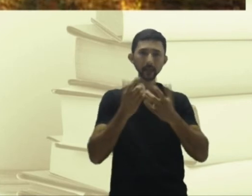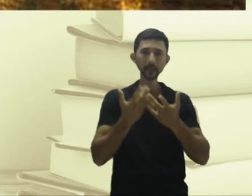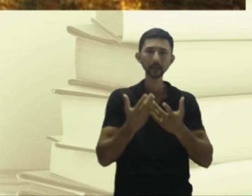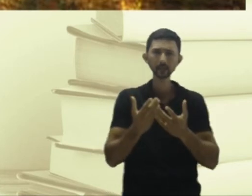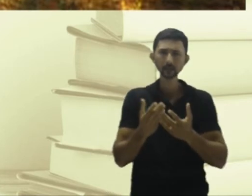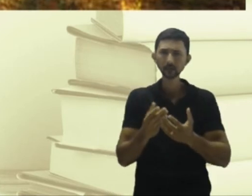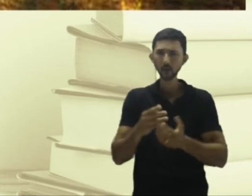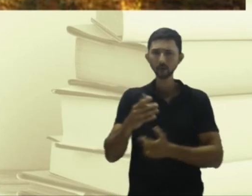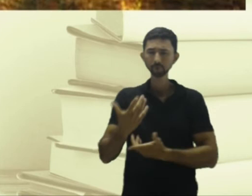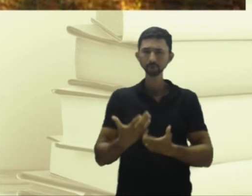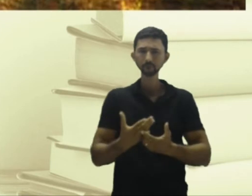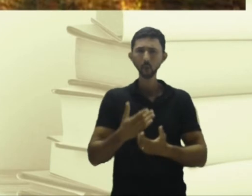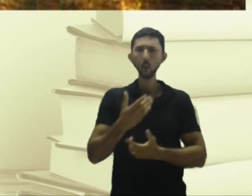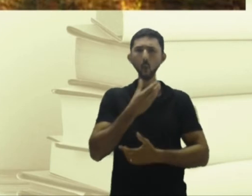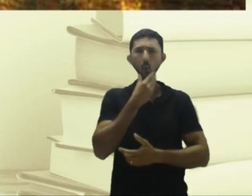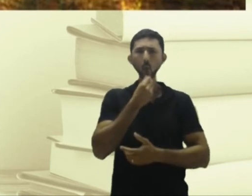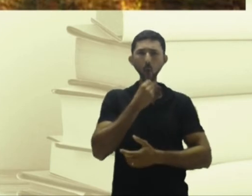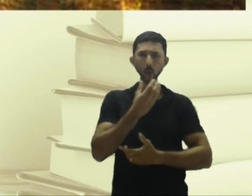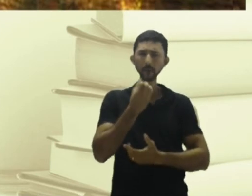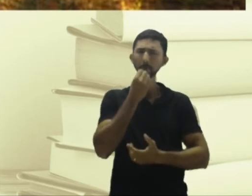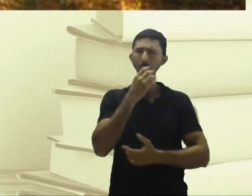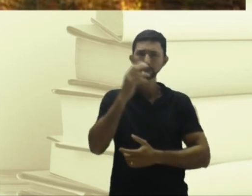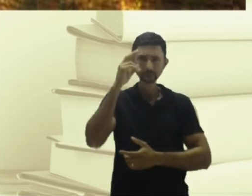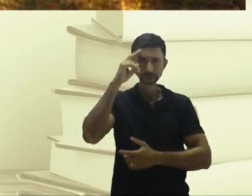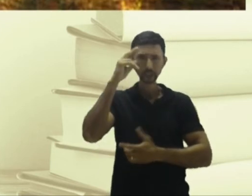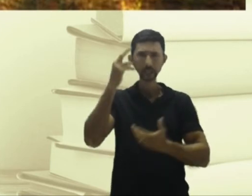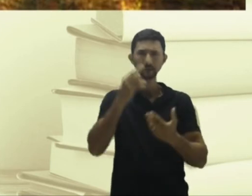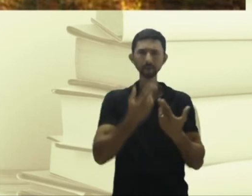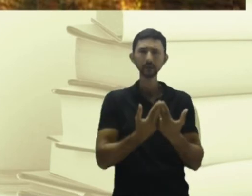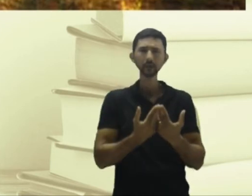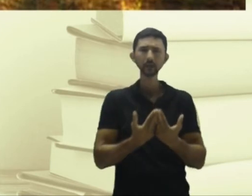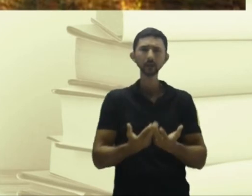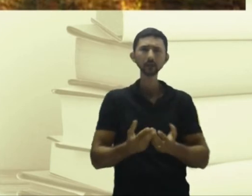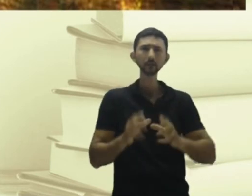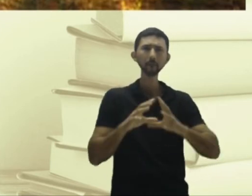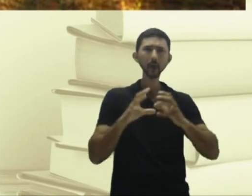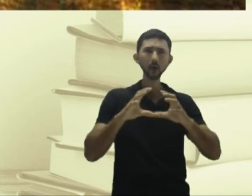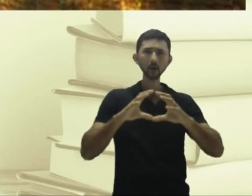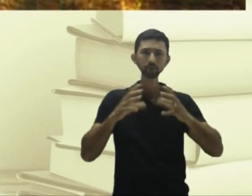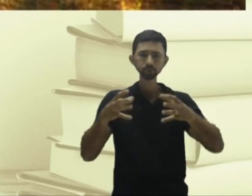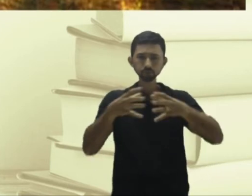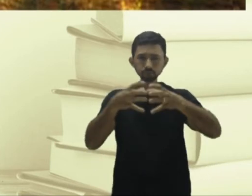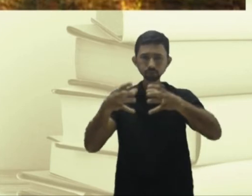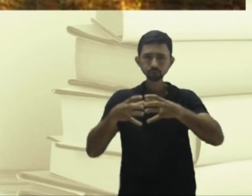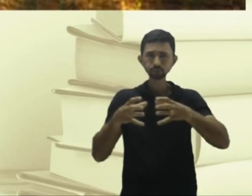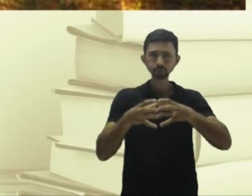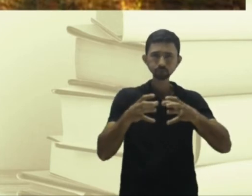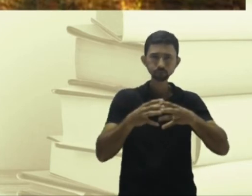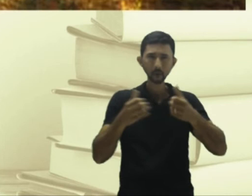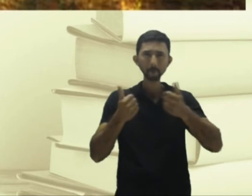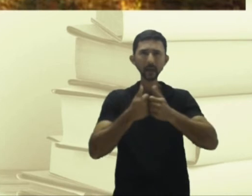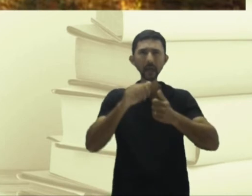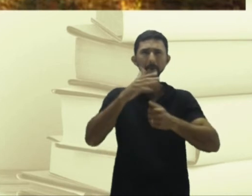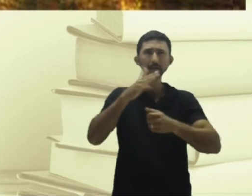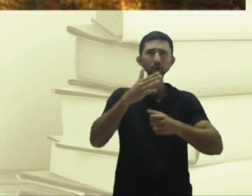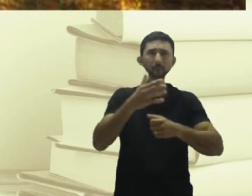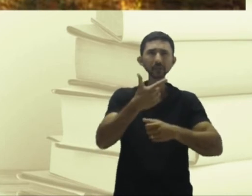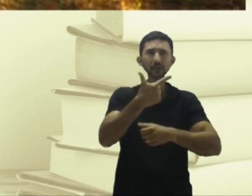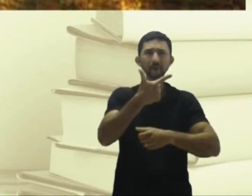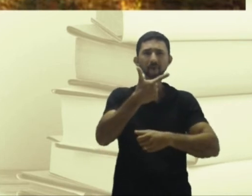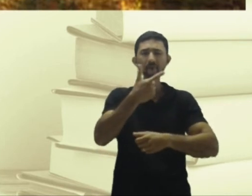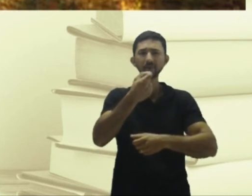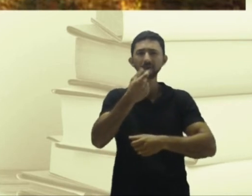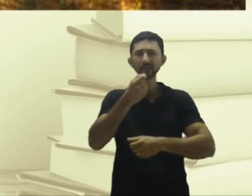mais conhecido Zumbi dos Palmares, e que chegou a reunir aproximadamente 20 mil